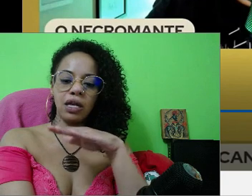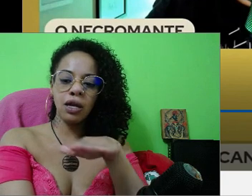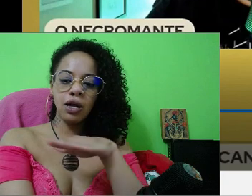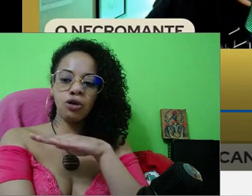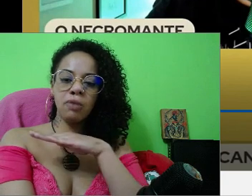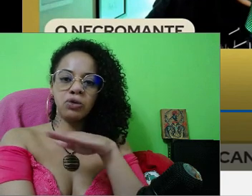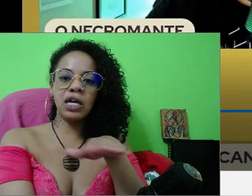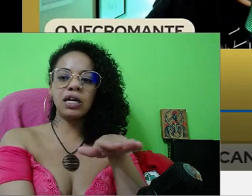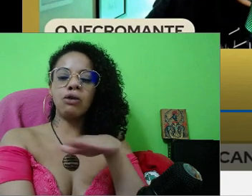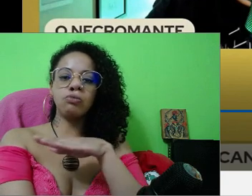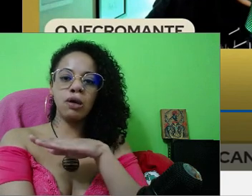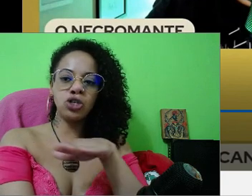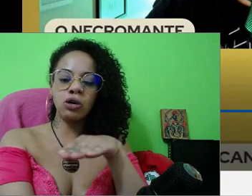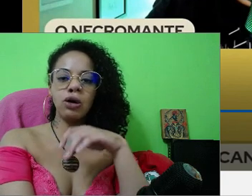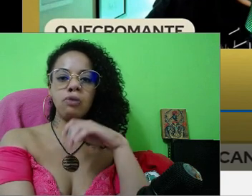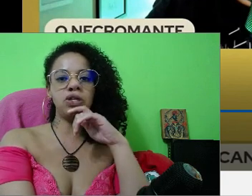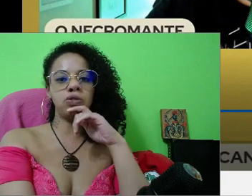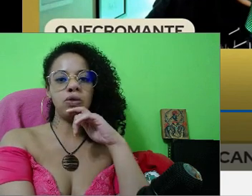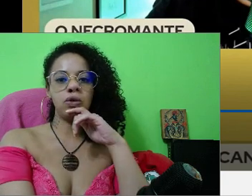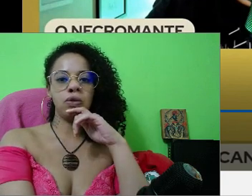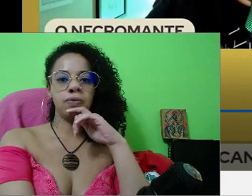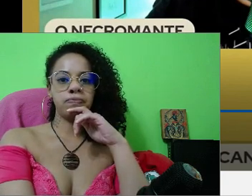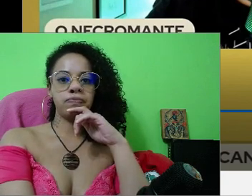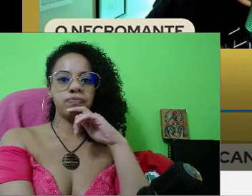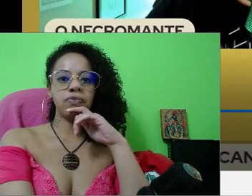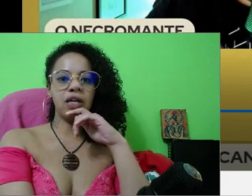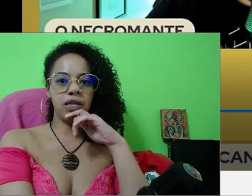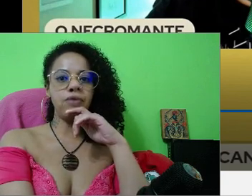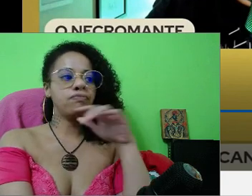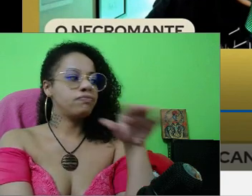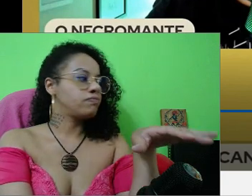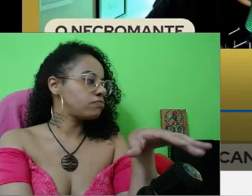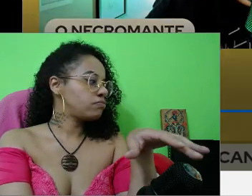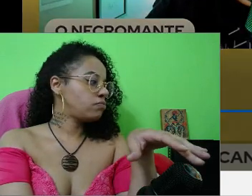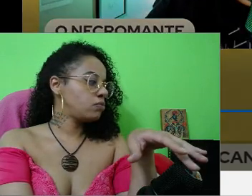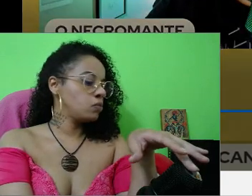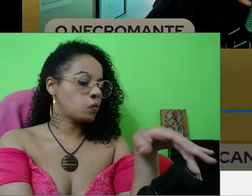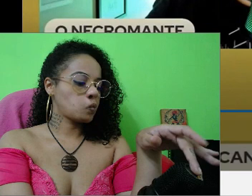que estão ali no mesmo degrau No Mesmo Chão que eu piso entendeu